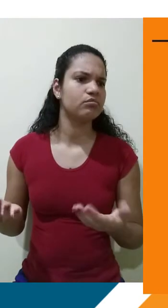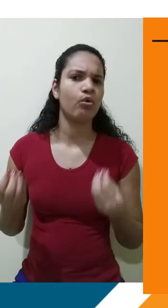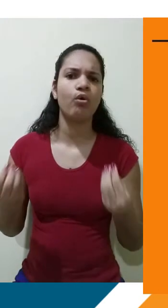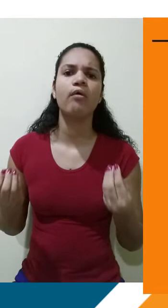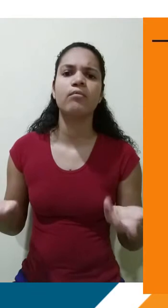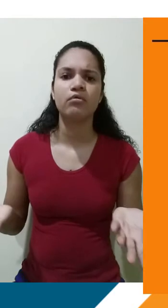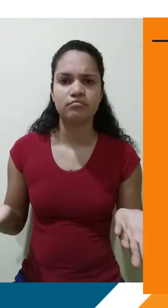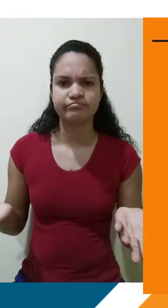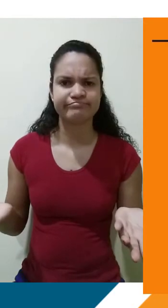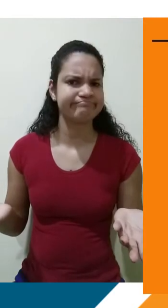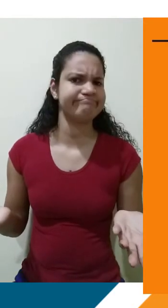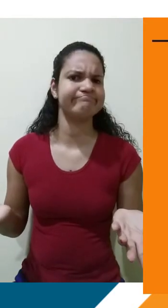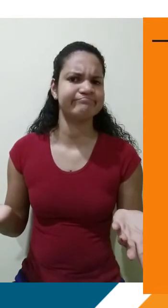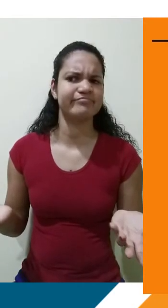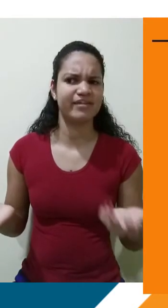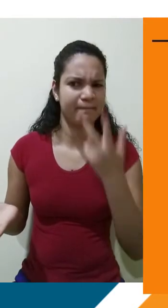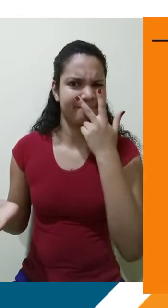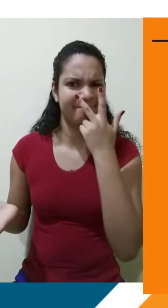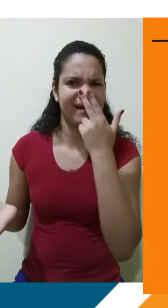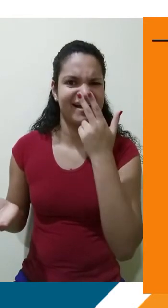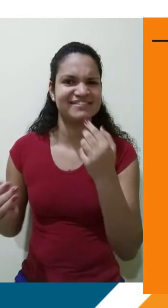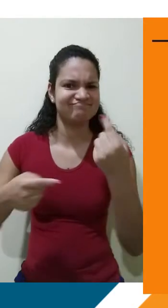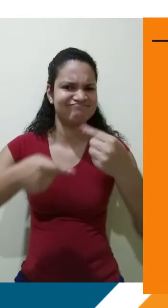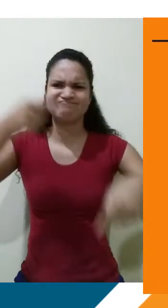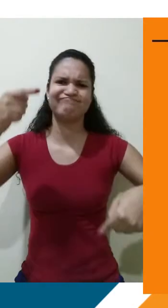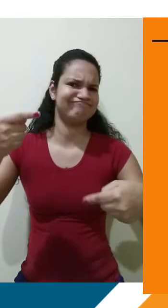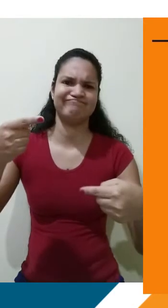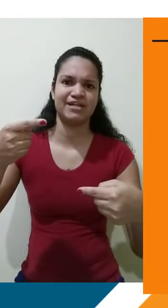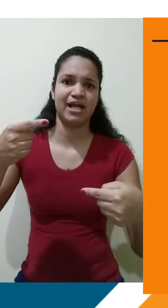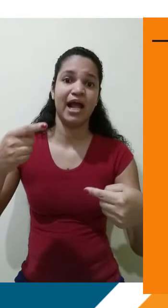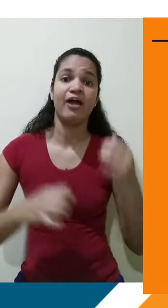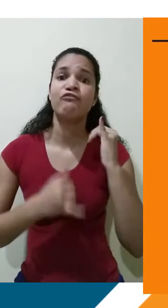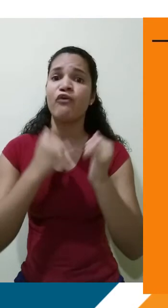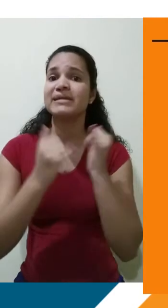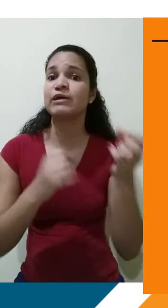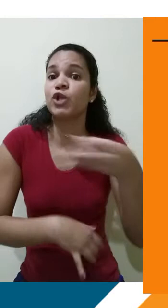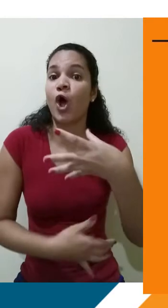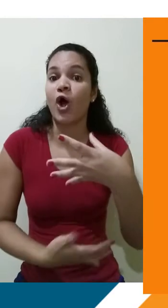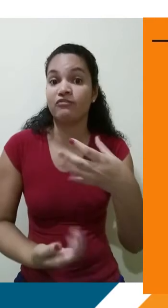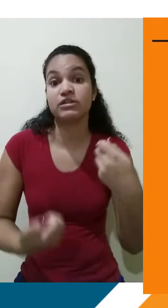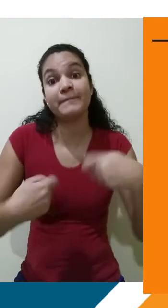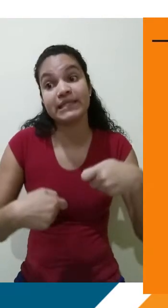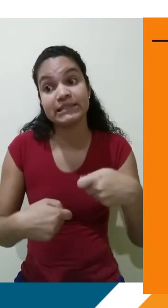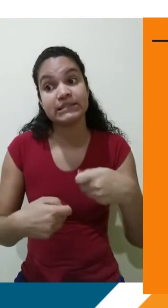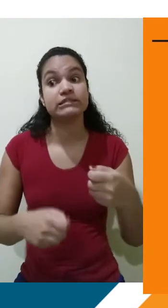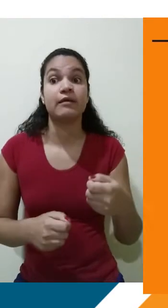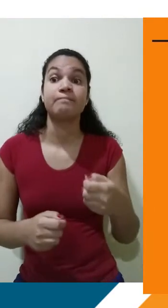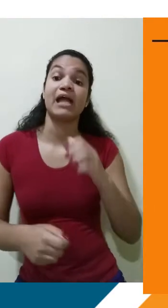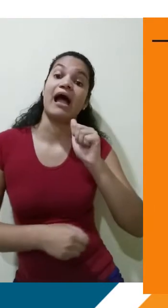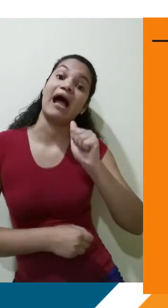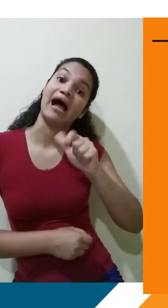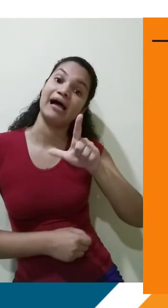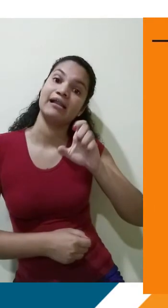isso? Essa conjunção está completamente inadequada. A informação que ele está me dando é uma informação nova. Caberia aqui talvez um além disso,